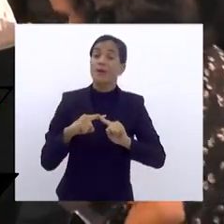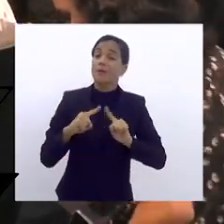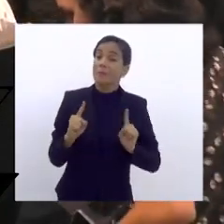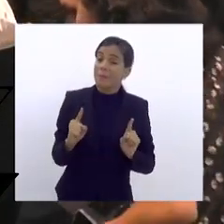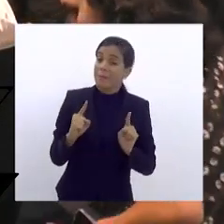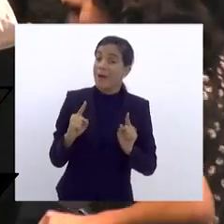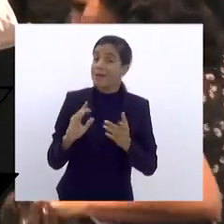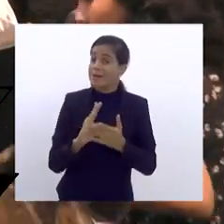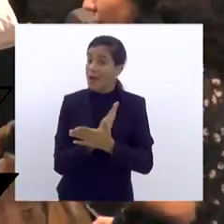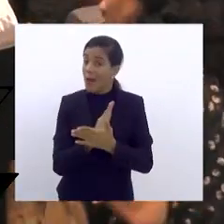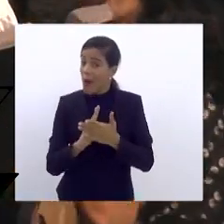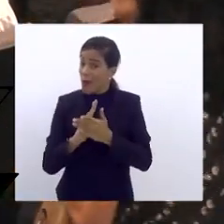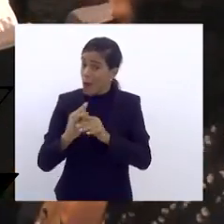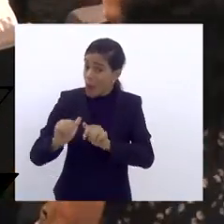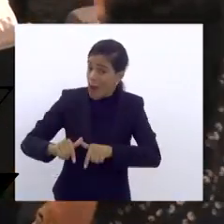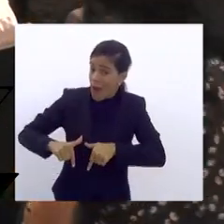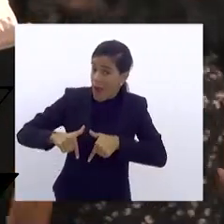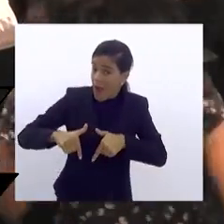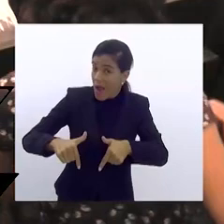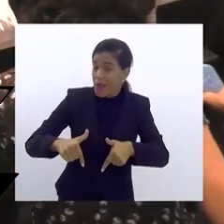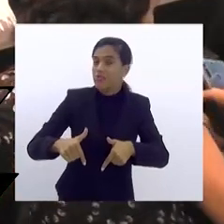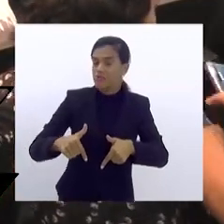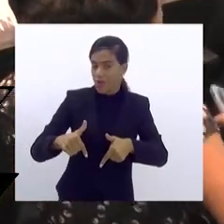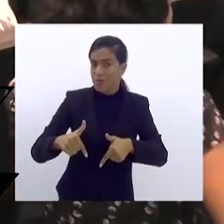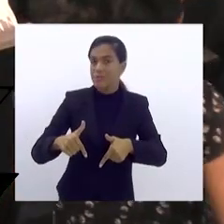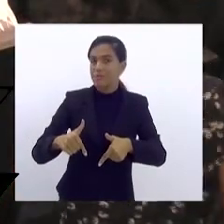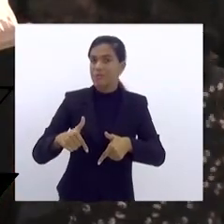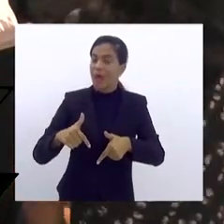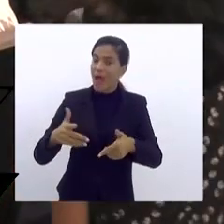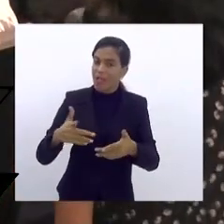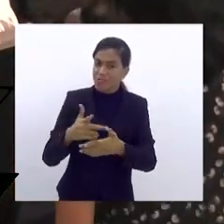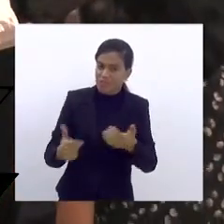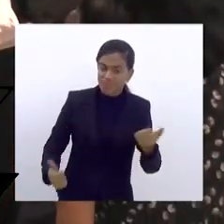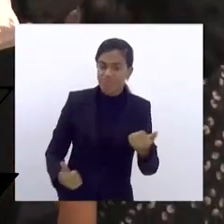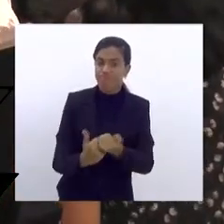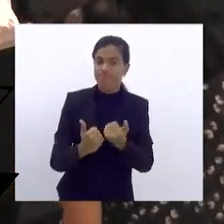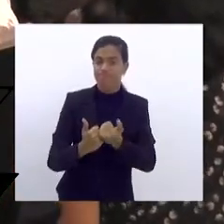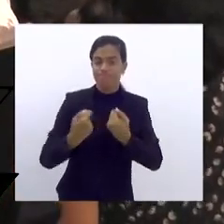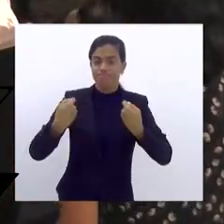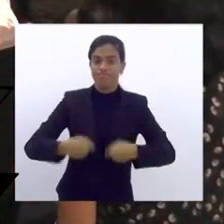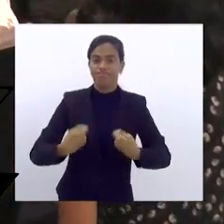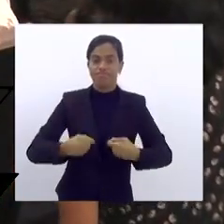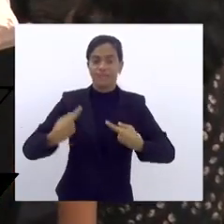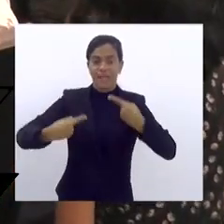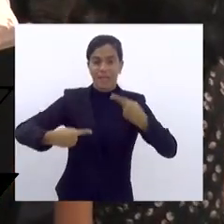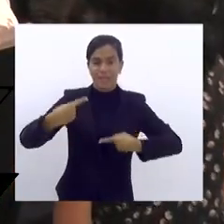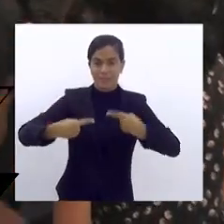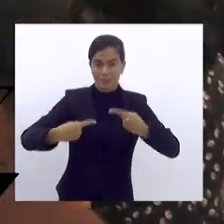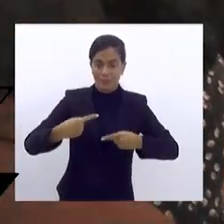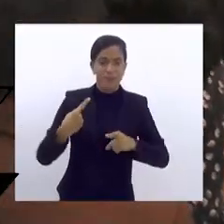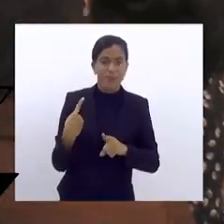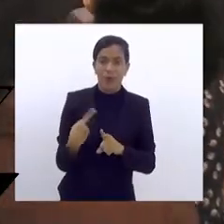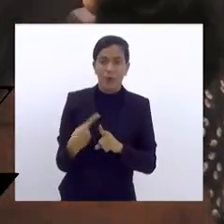ações disparadoras para que isso se reforçasse ainda mais hoje em dia porque